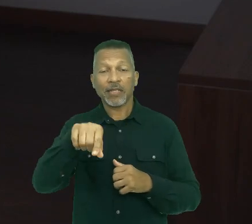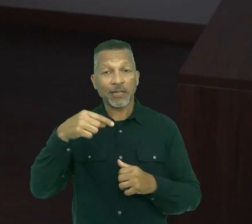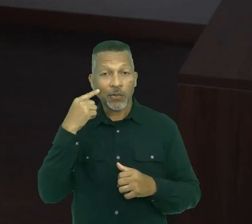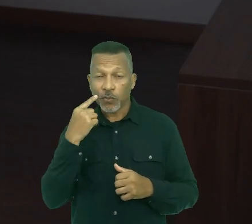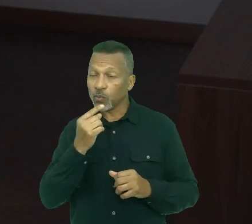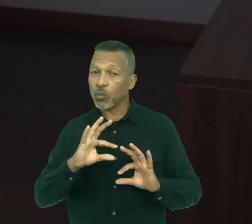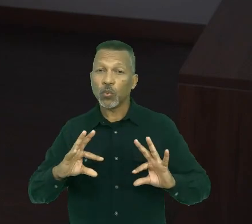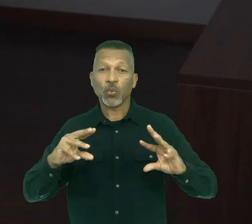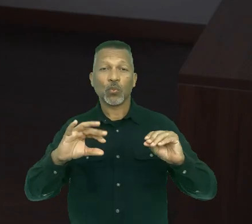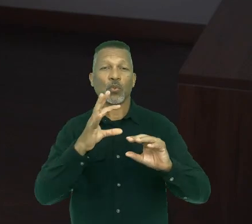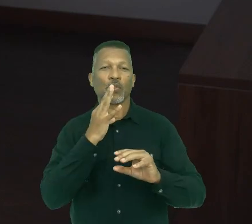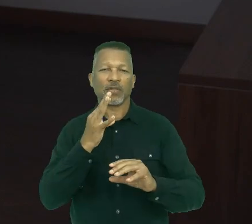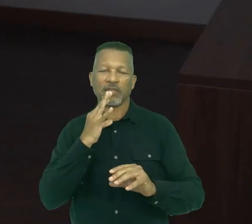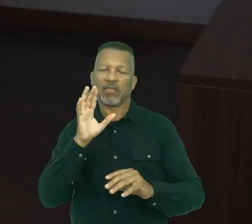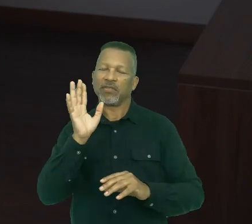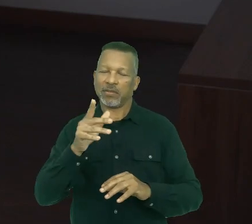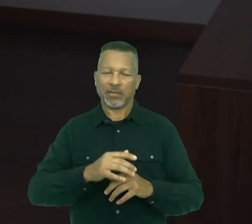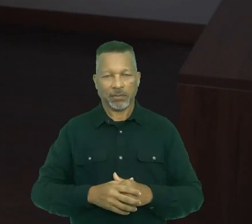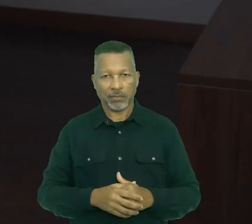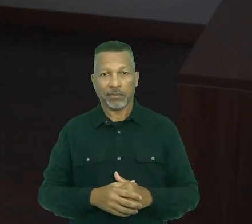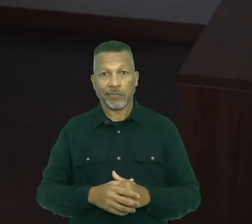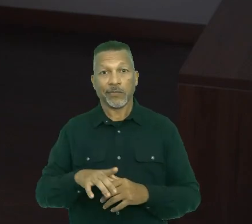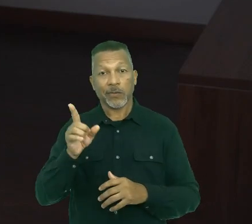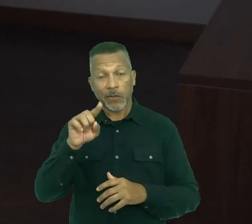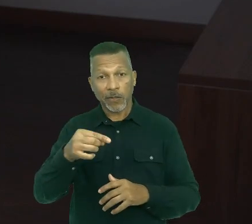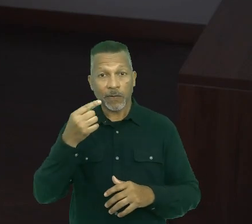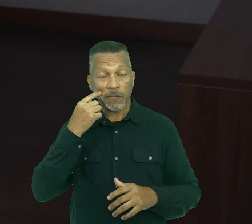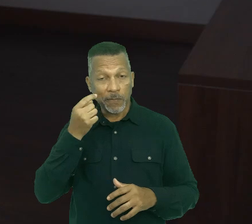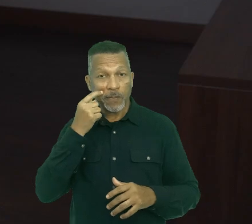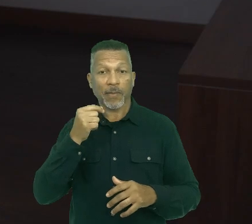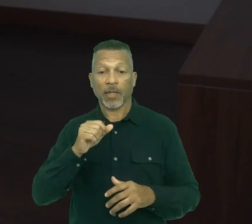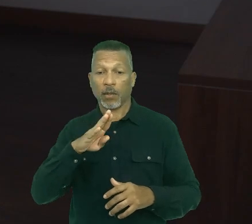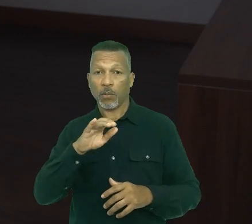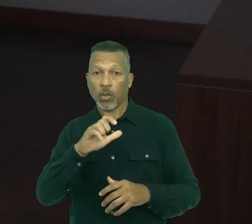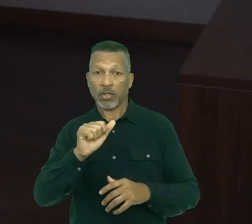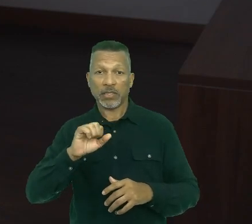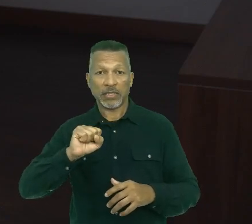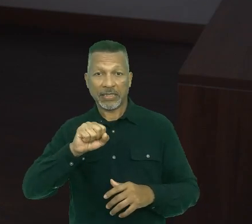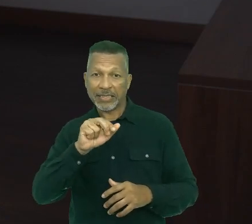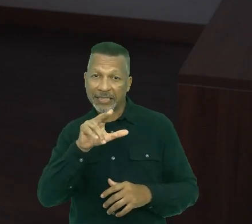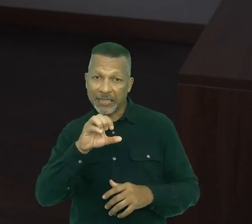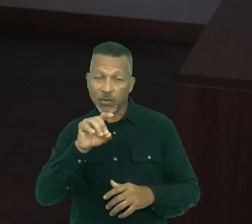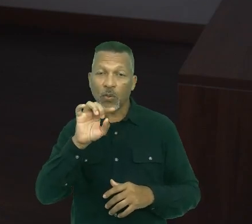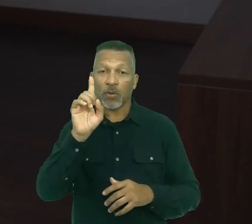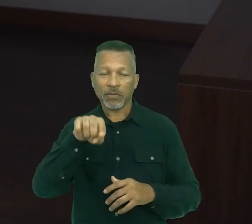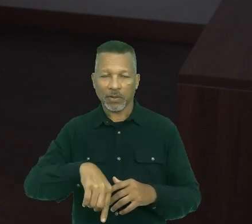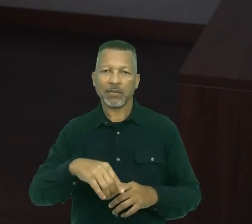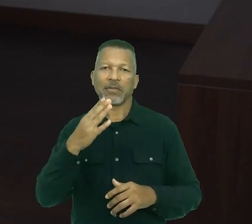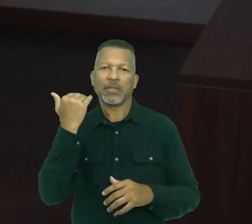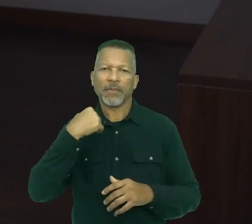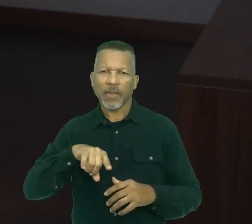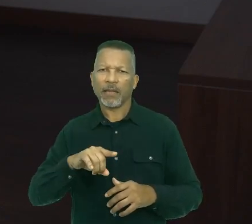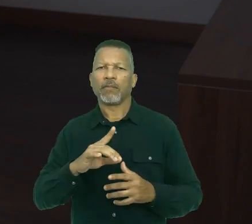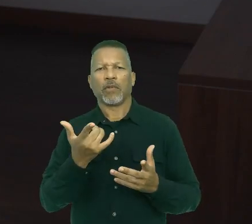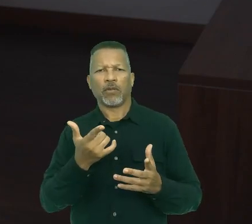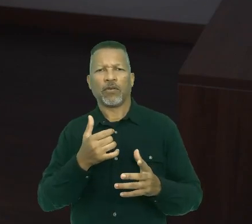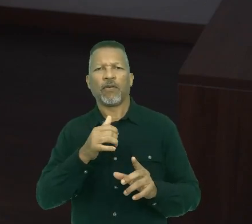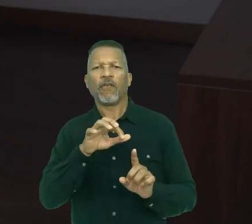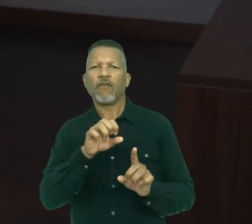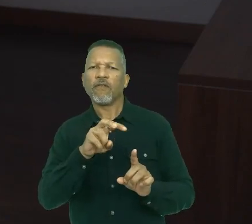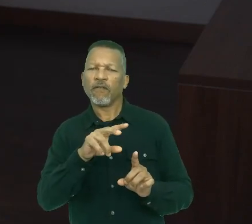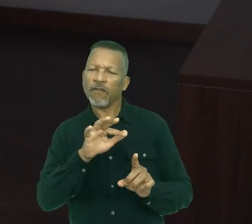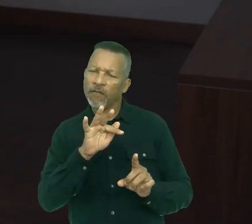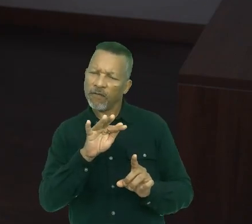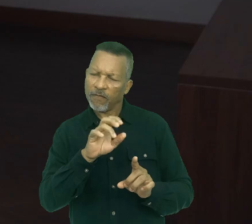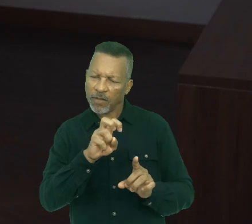mundo conhecendo um outro já. Dos quais o Boca de Sena ganhou, inclusive, o primeiro Festi, depois teve 1, 2, 7 ou 8 Festis ao